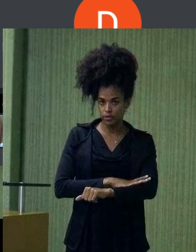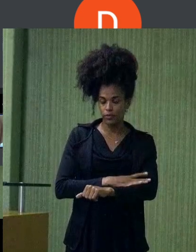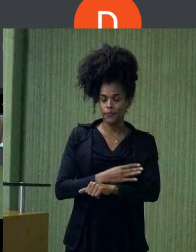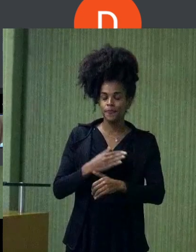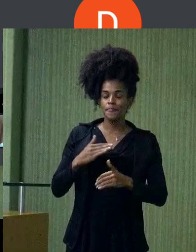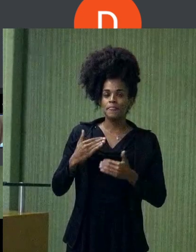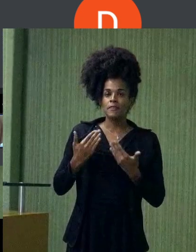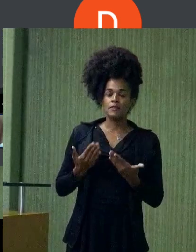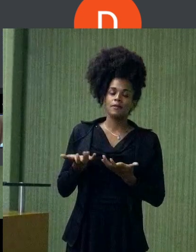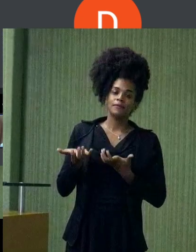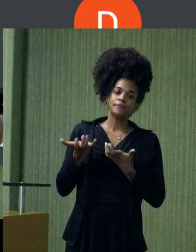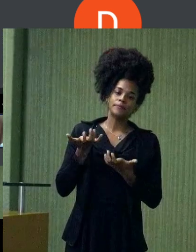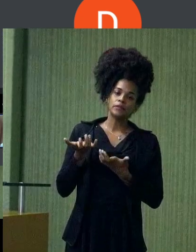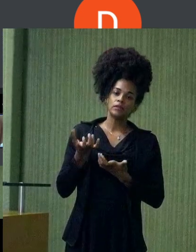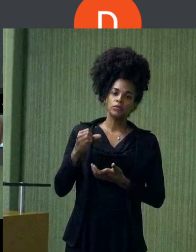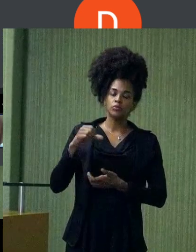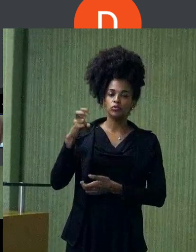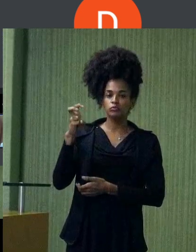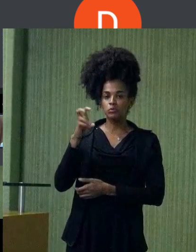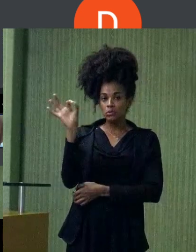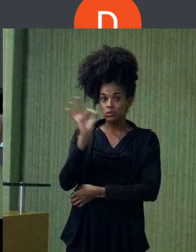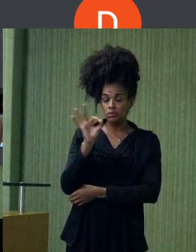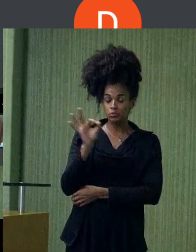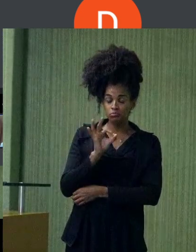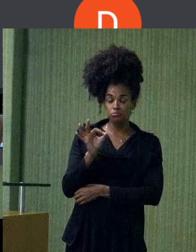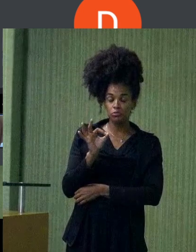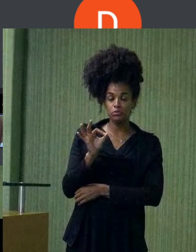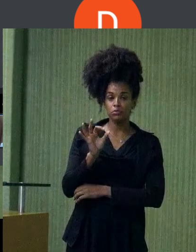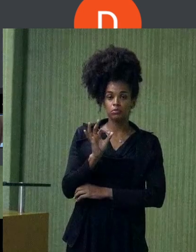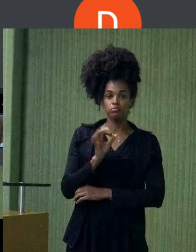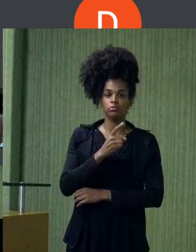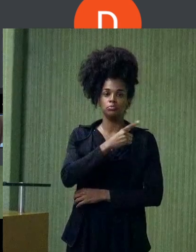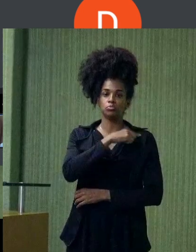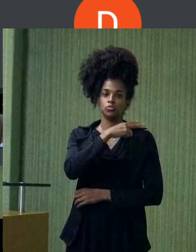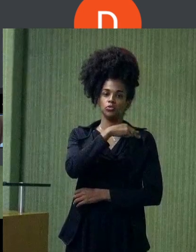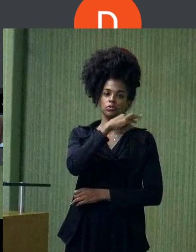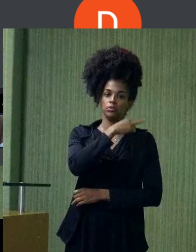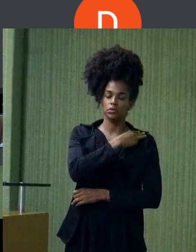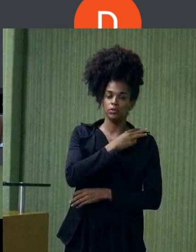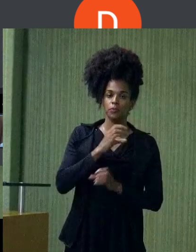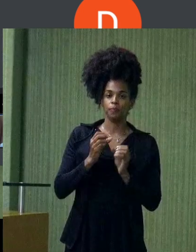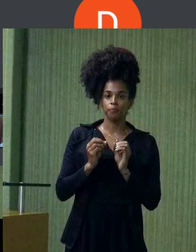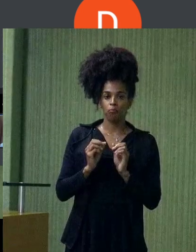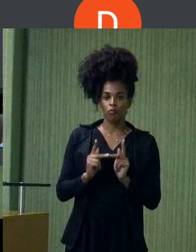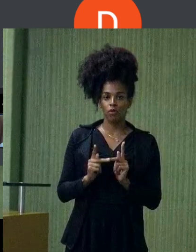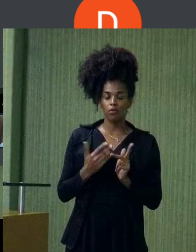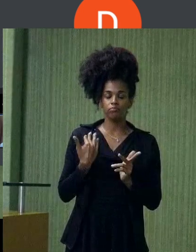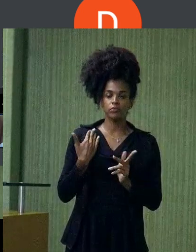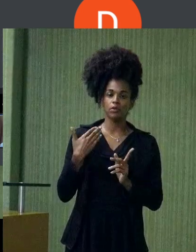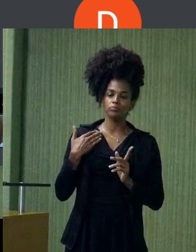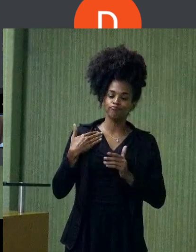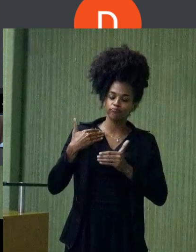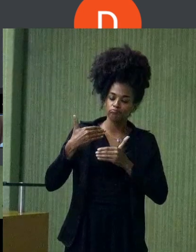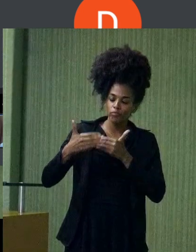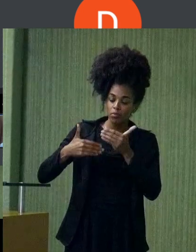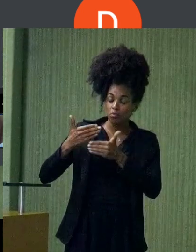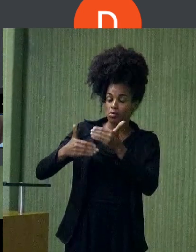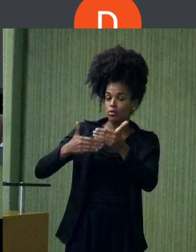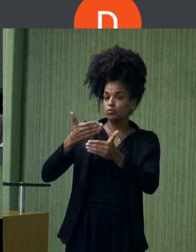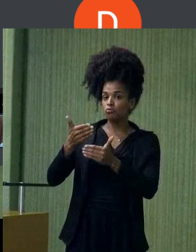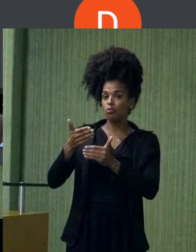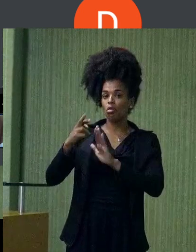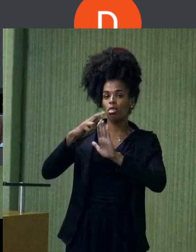conclui ensino médio na idade regular então a trajetória regular tá sendo o principal foco eh